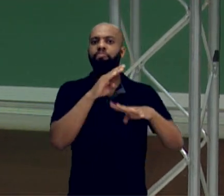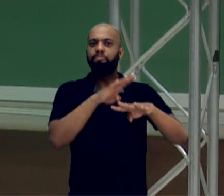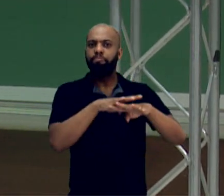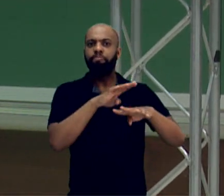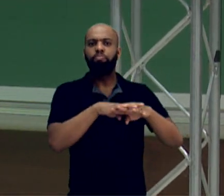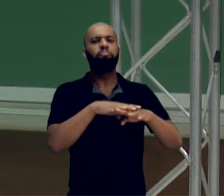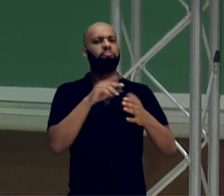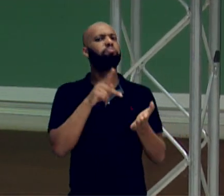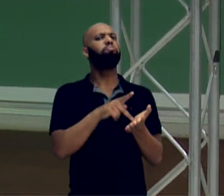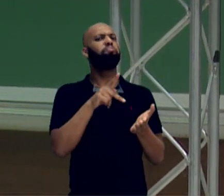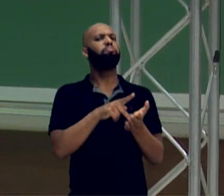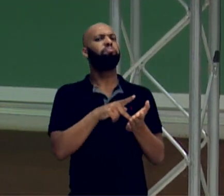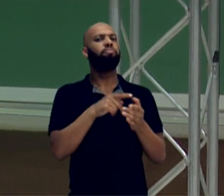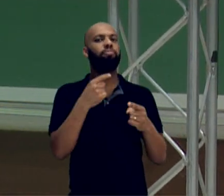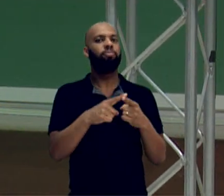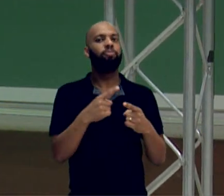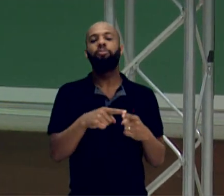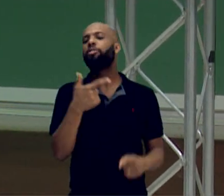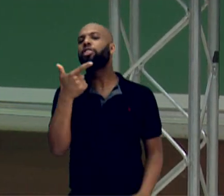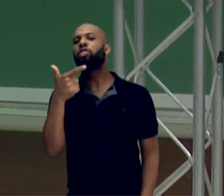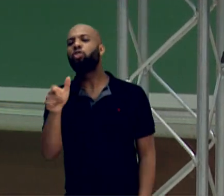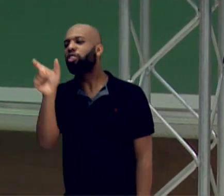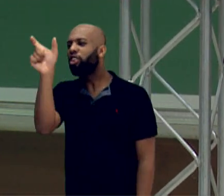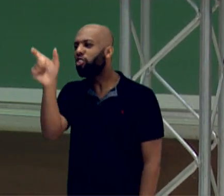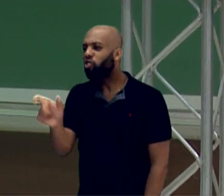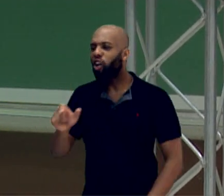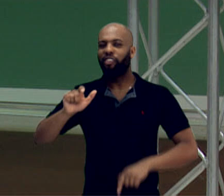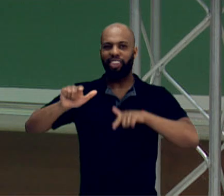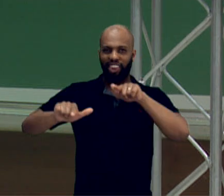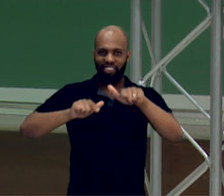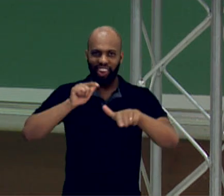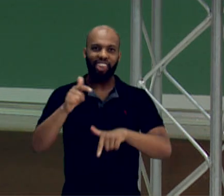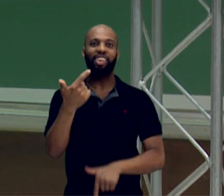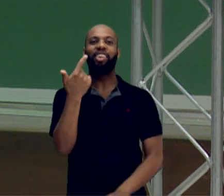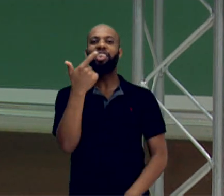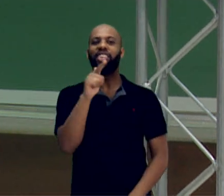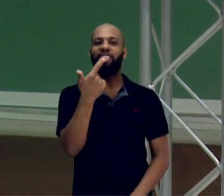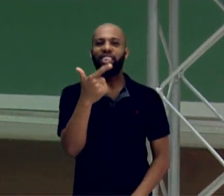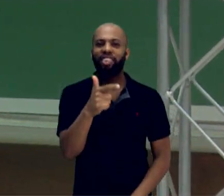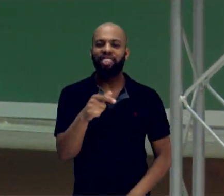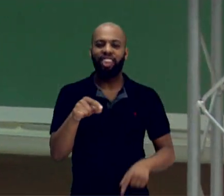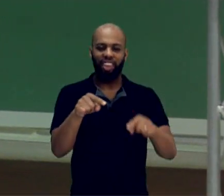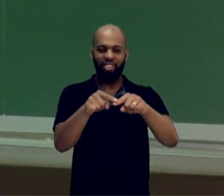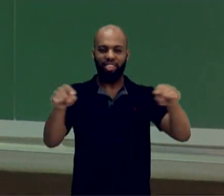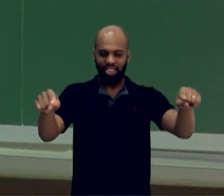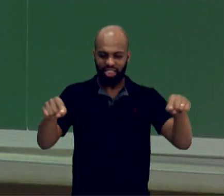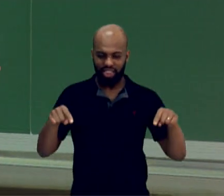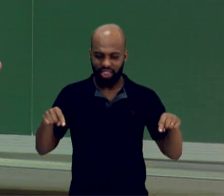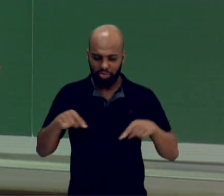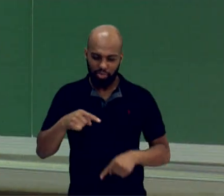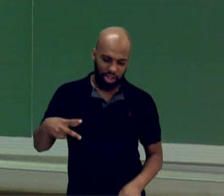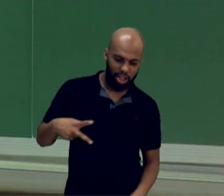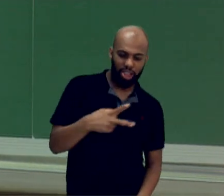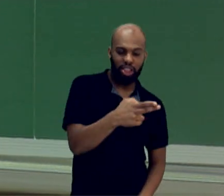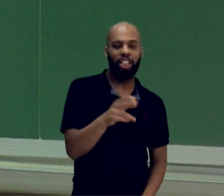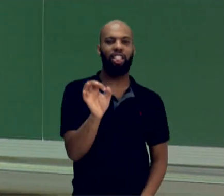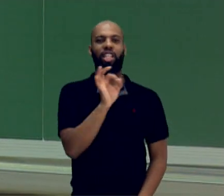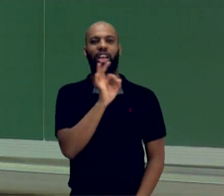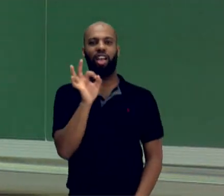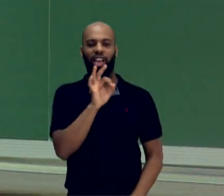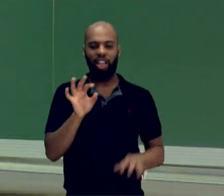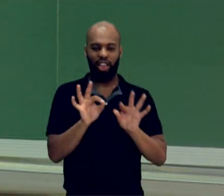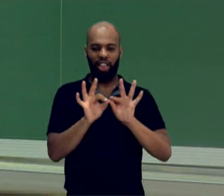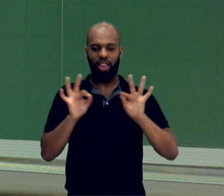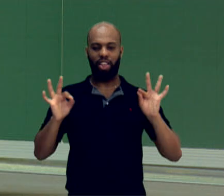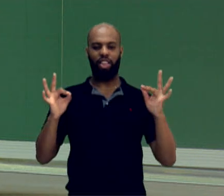matemática totalmente, né? Não tem o seu Olavo, não tem corte de terreno, não tem nada. Contorno